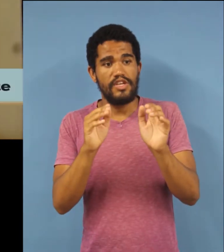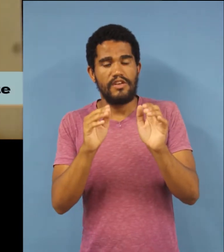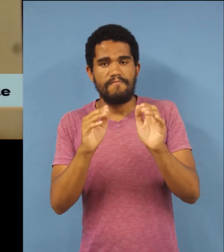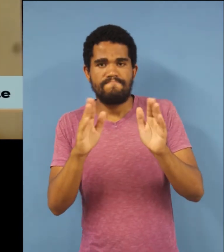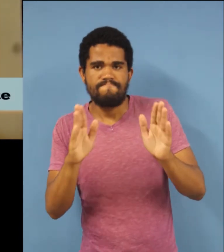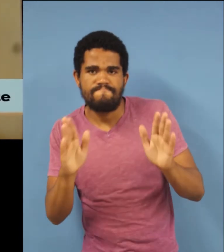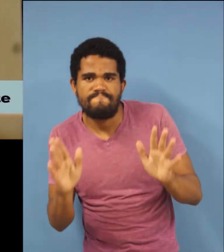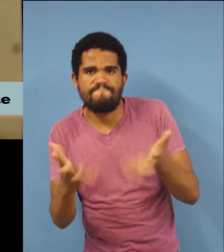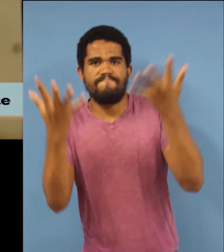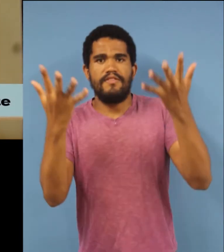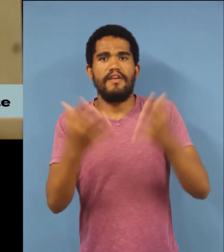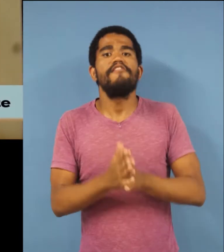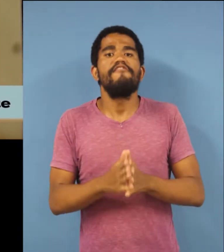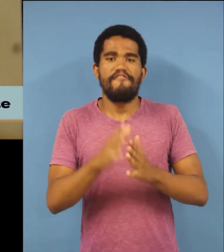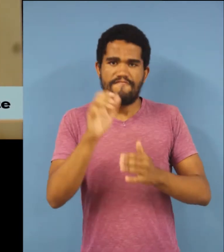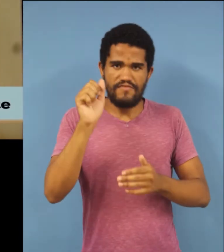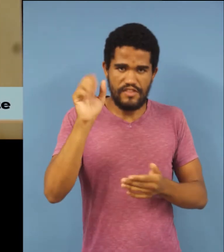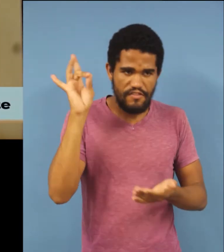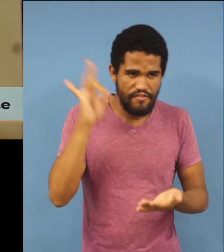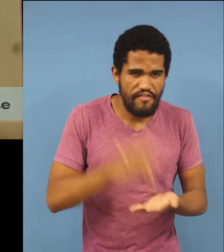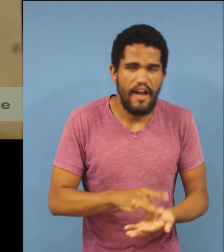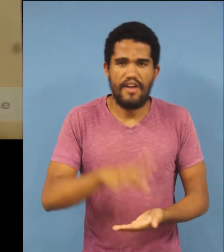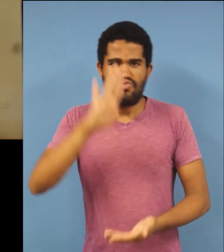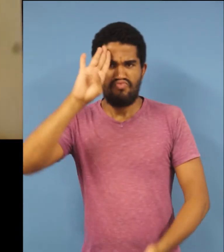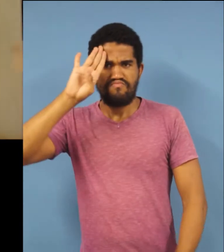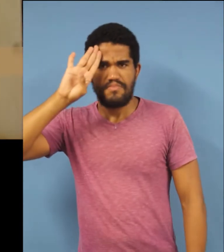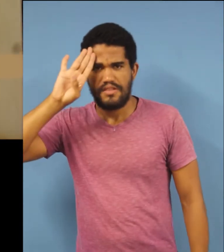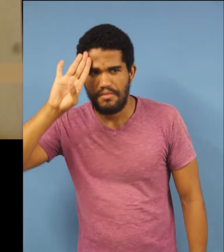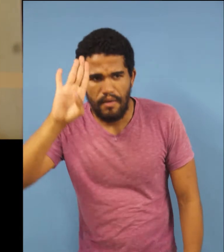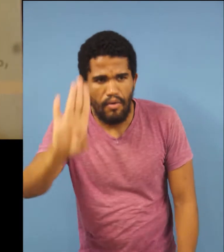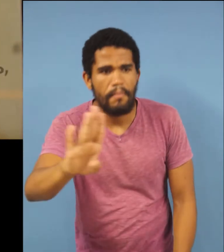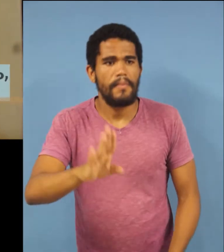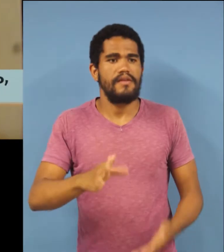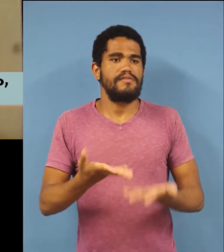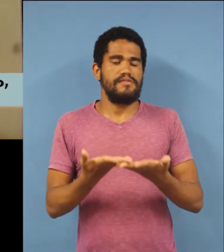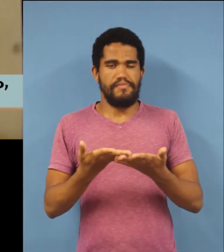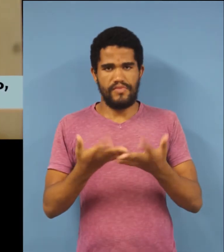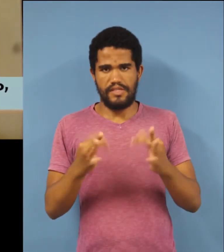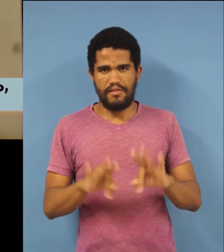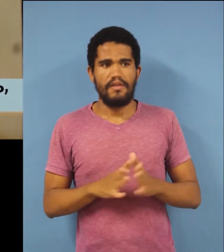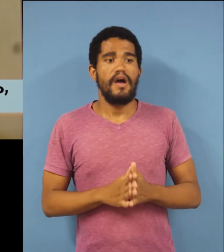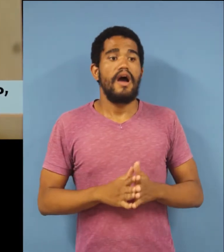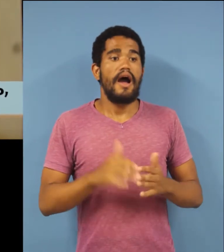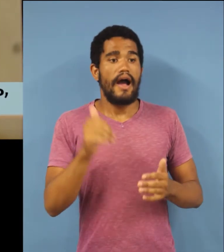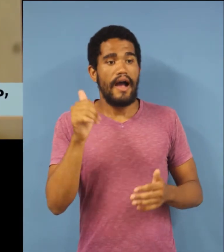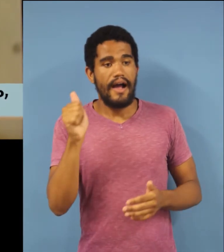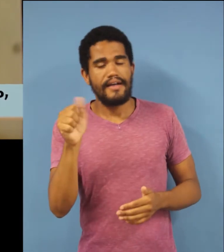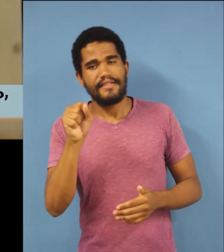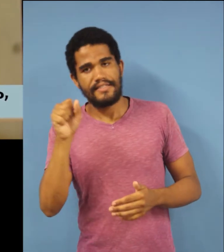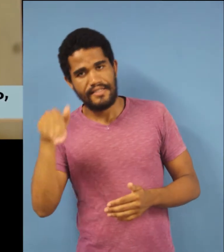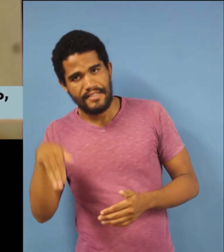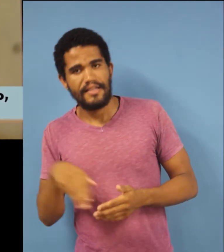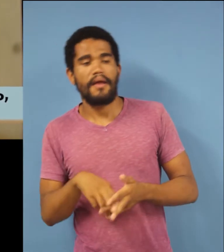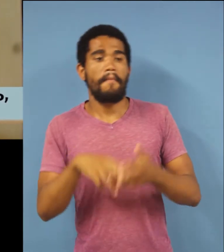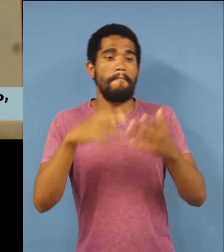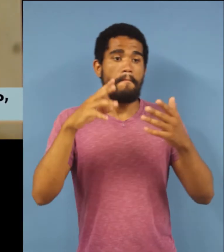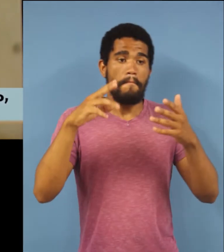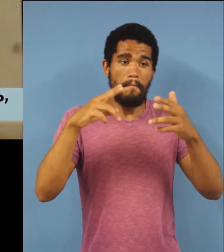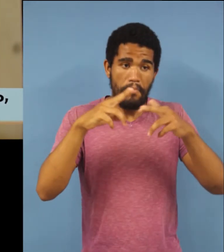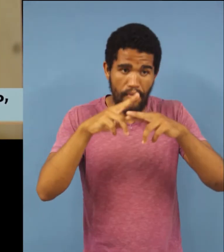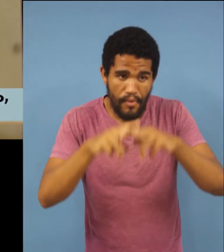de fato, certamente, principalmente, de encerramento, assim,